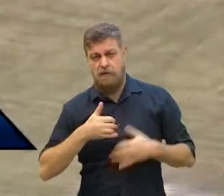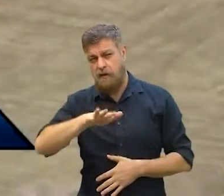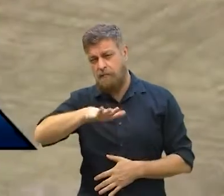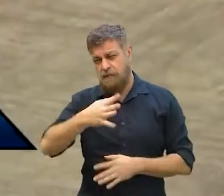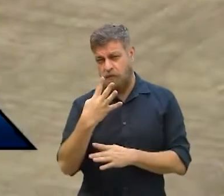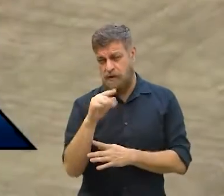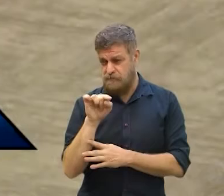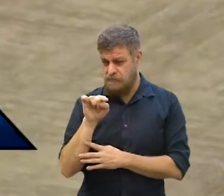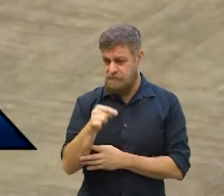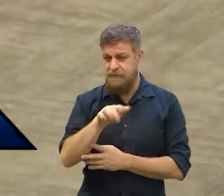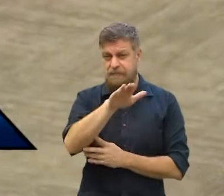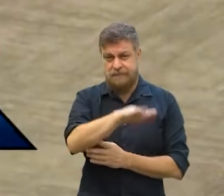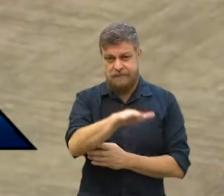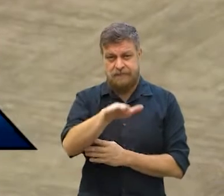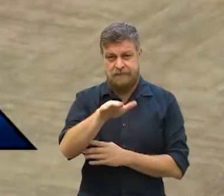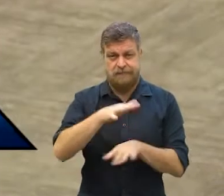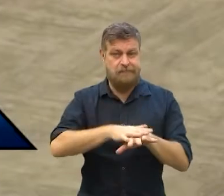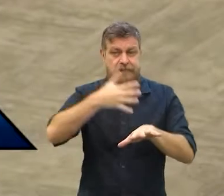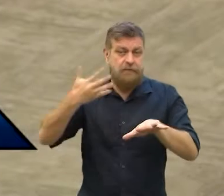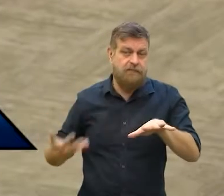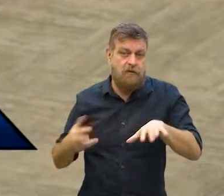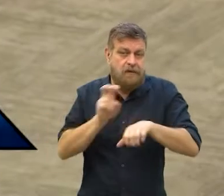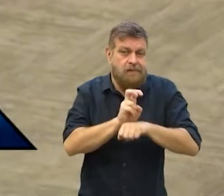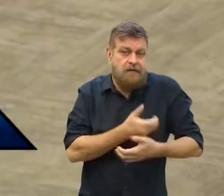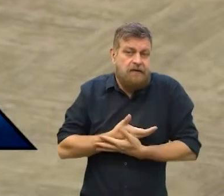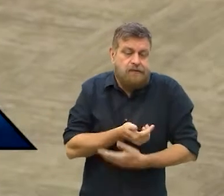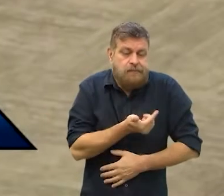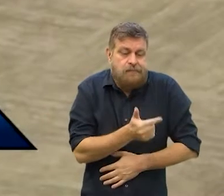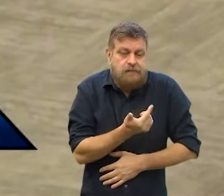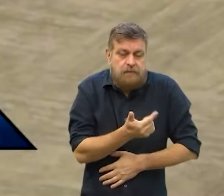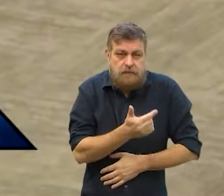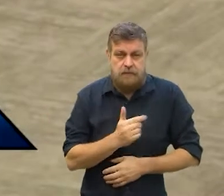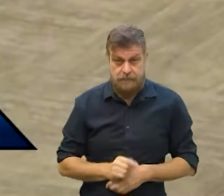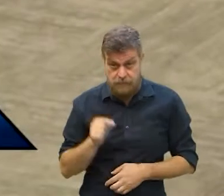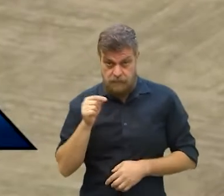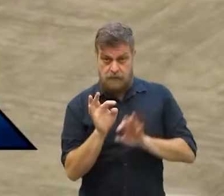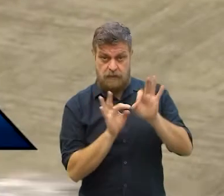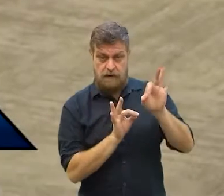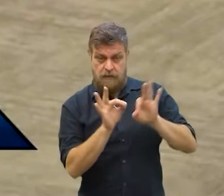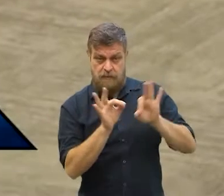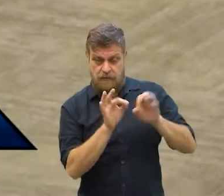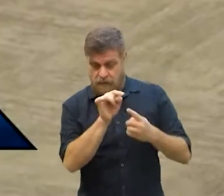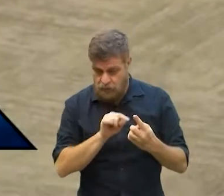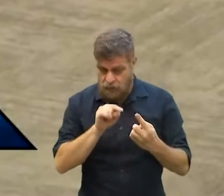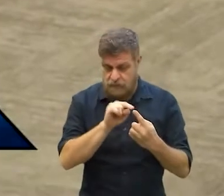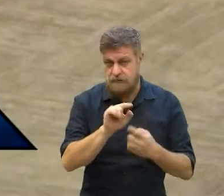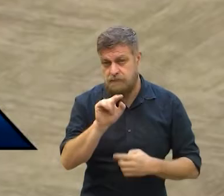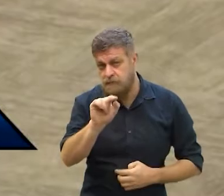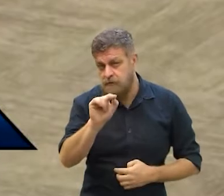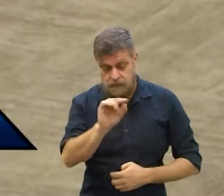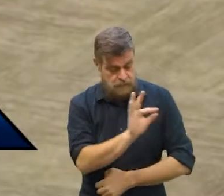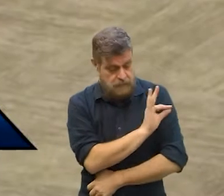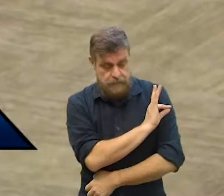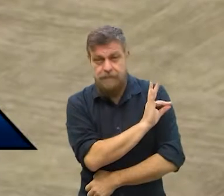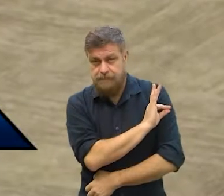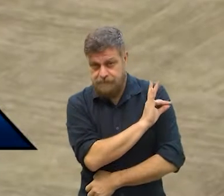que aproximadamente 4.000 crianças que vão ficar sem creche no ano que vem, e esse projeto ele tem o objetivo de que